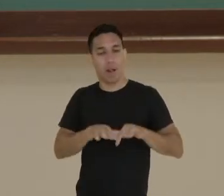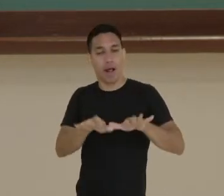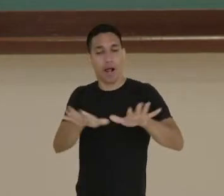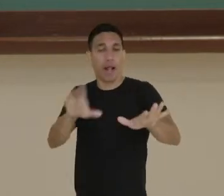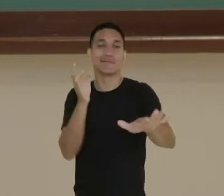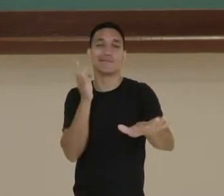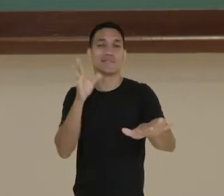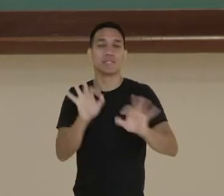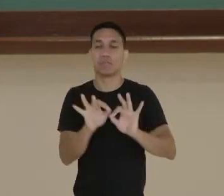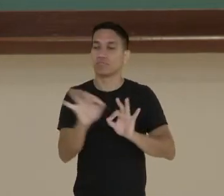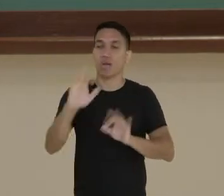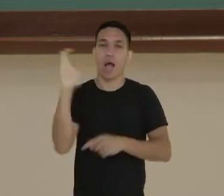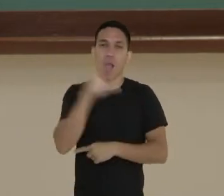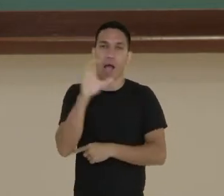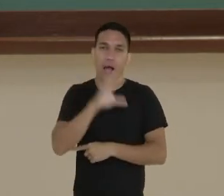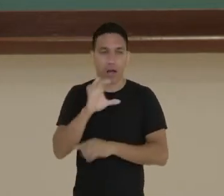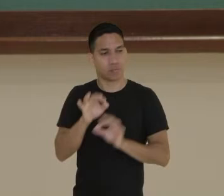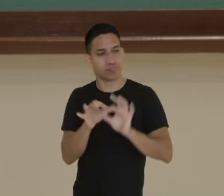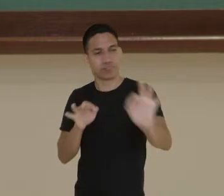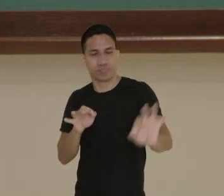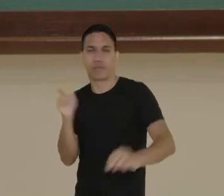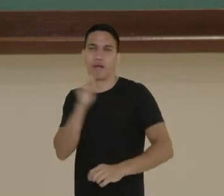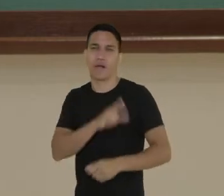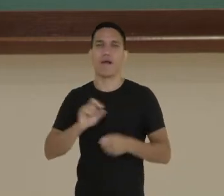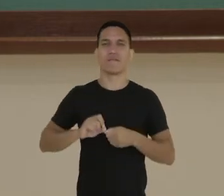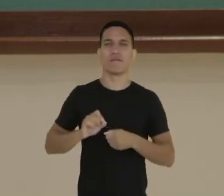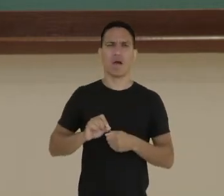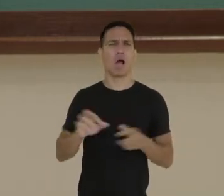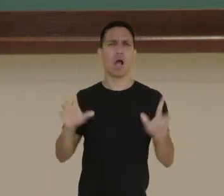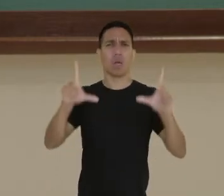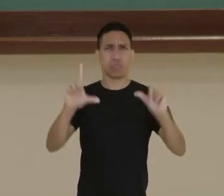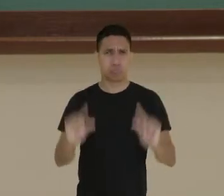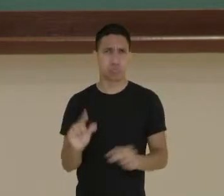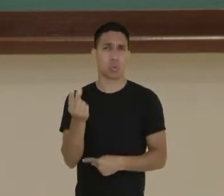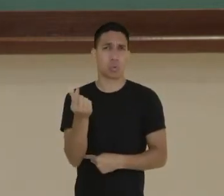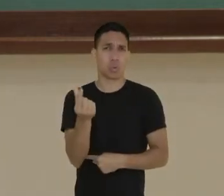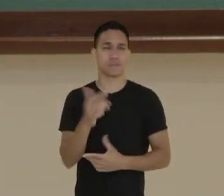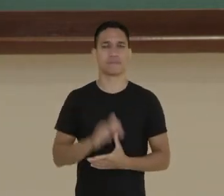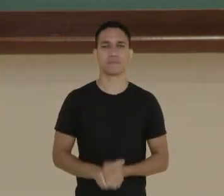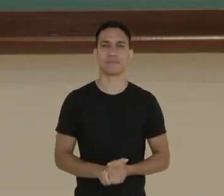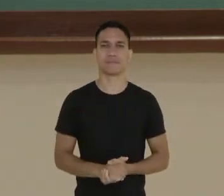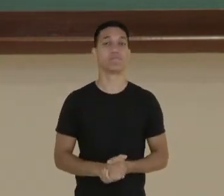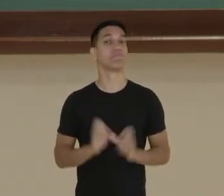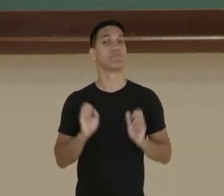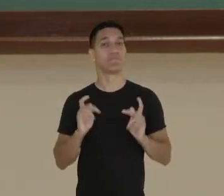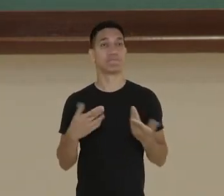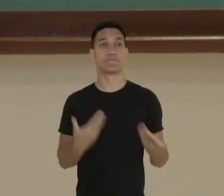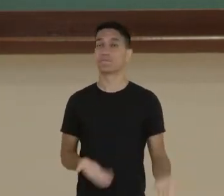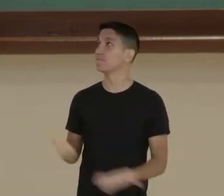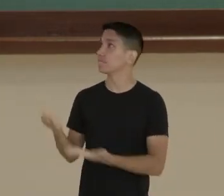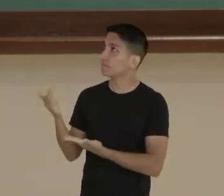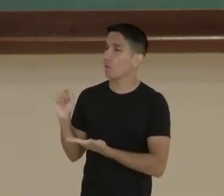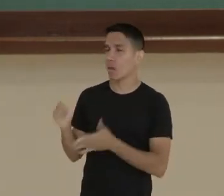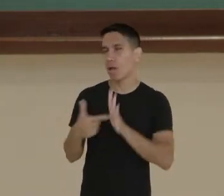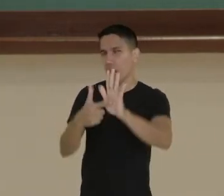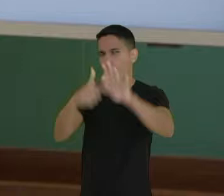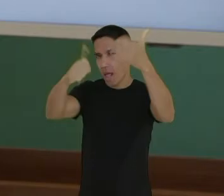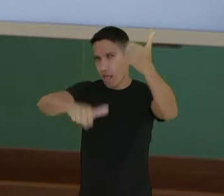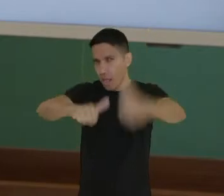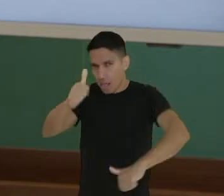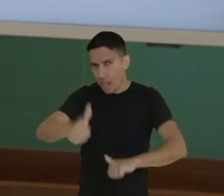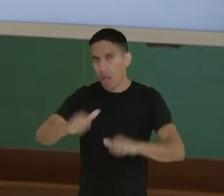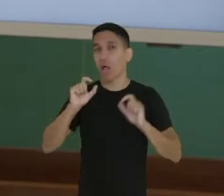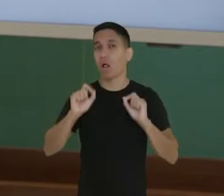simples, muito rápida, né? E relativamente de baixo custo. Pois bem, né? Se você for analisar a